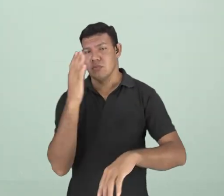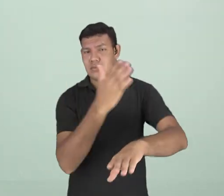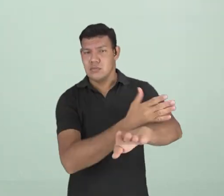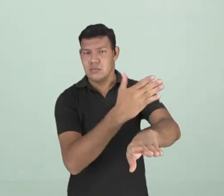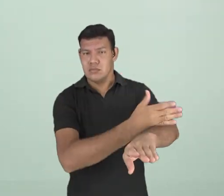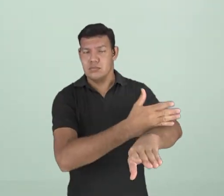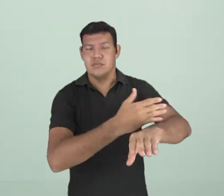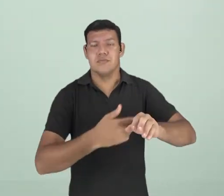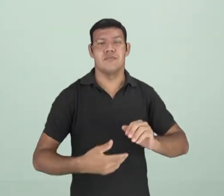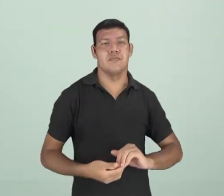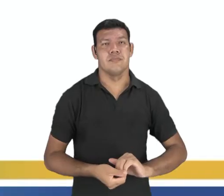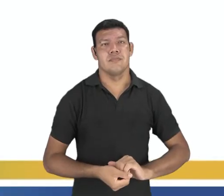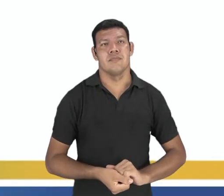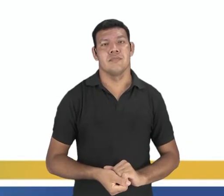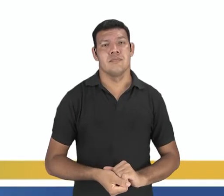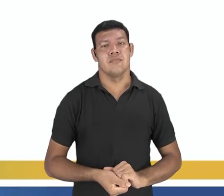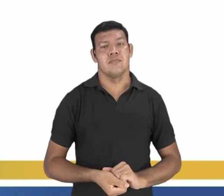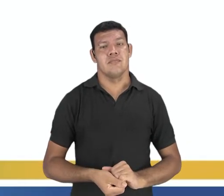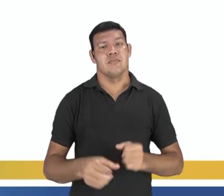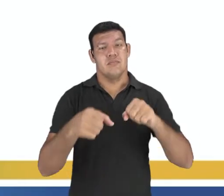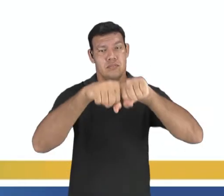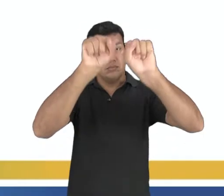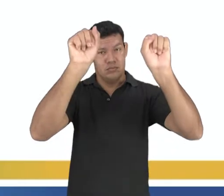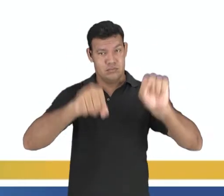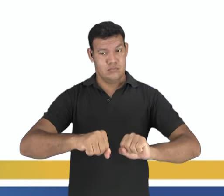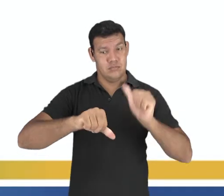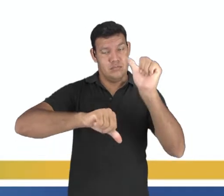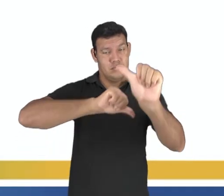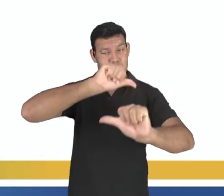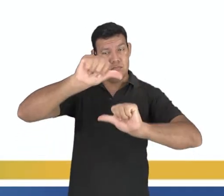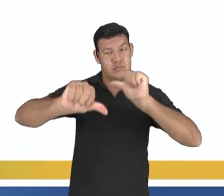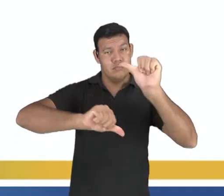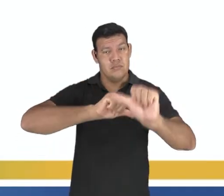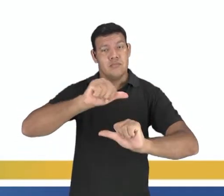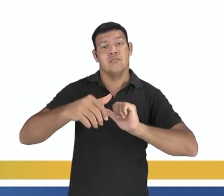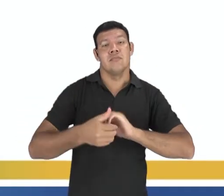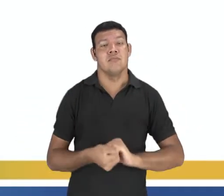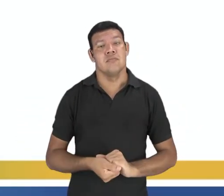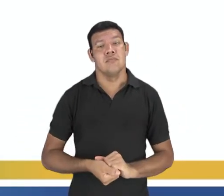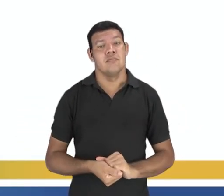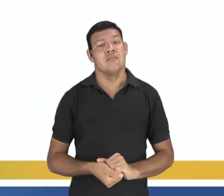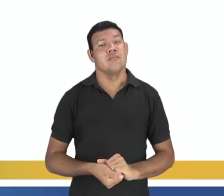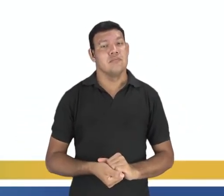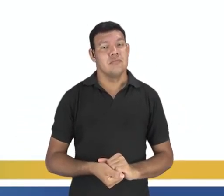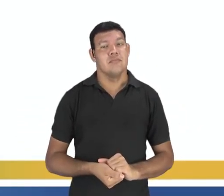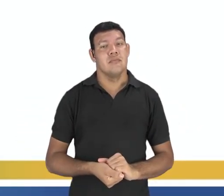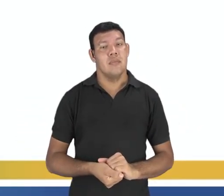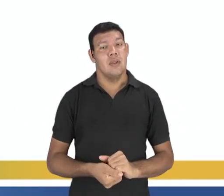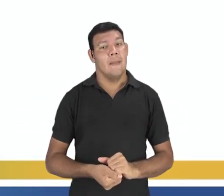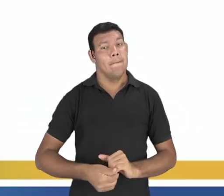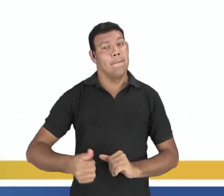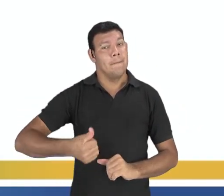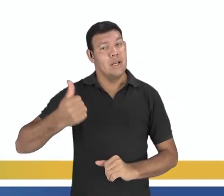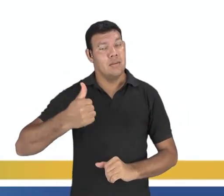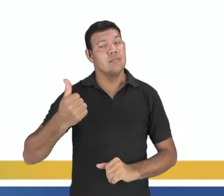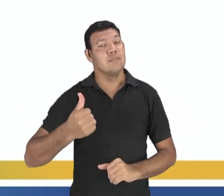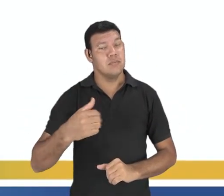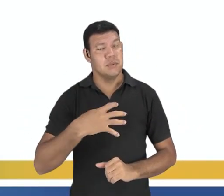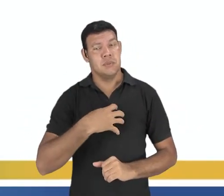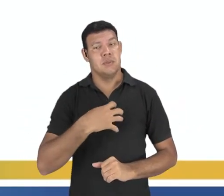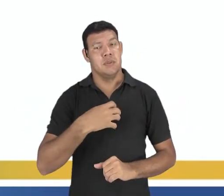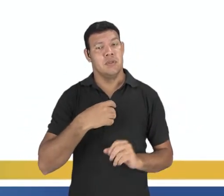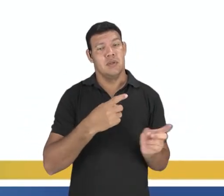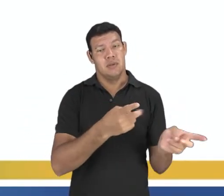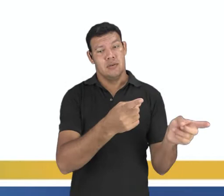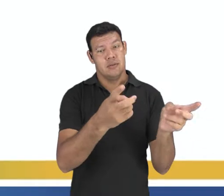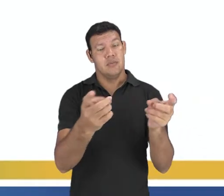lá observar. O sistema de trocas. O sistema de trocas, que é considerada a primeira forma de comércio,